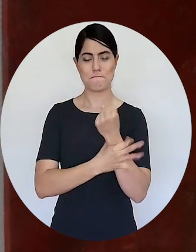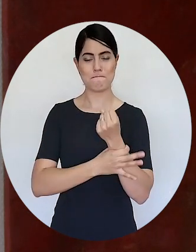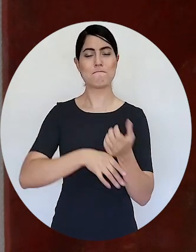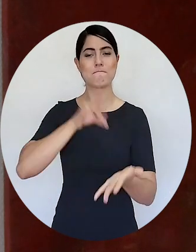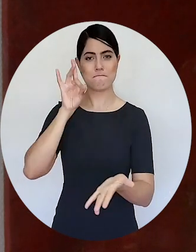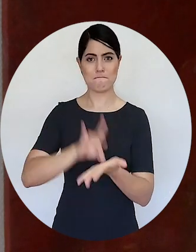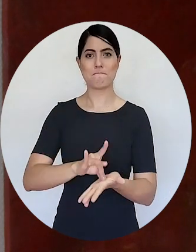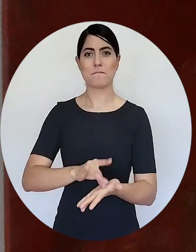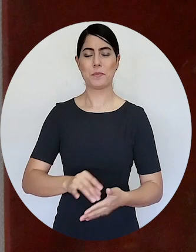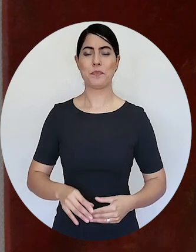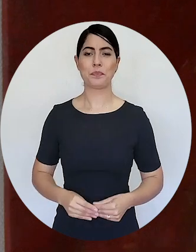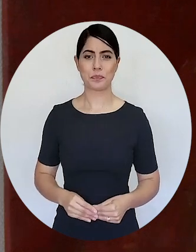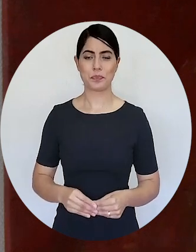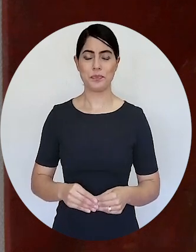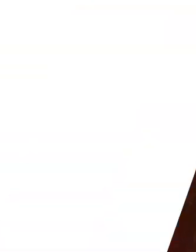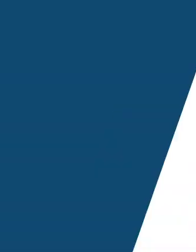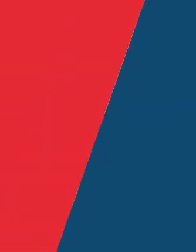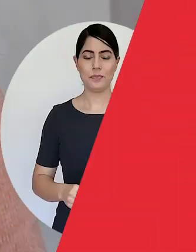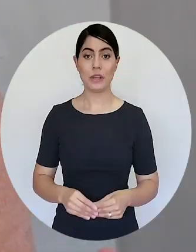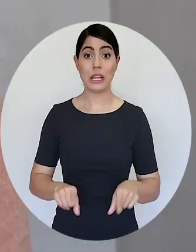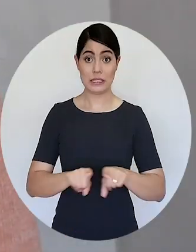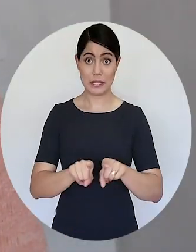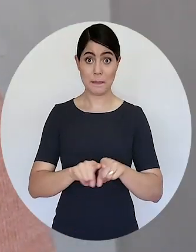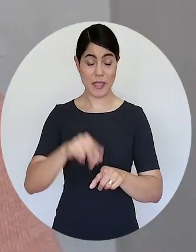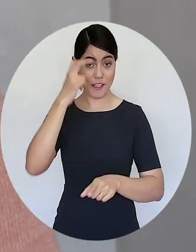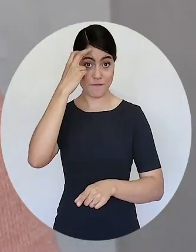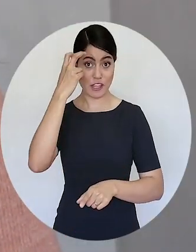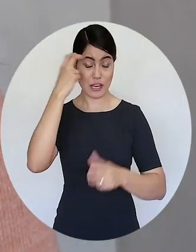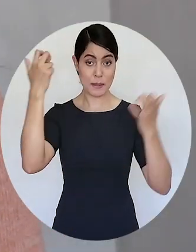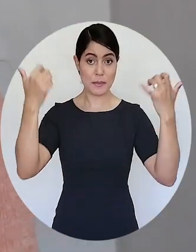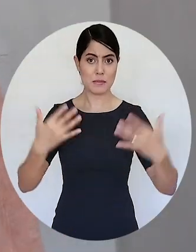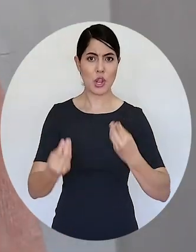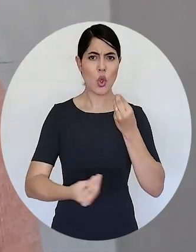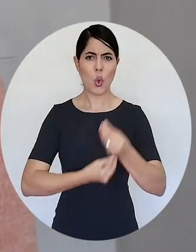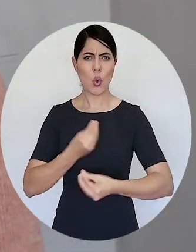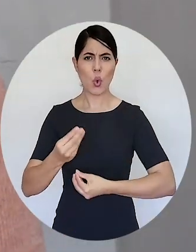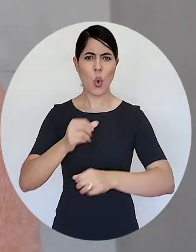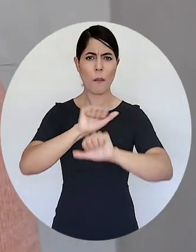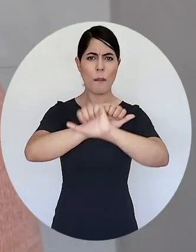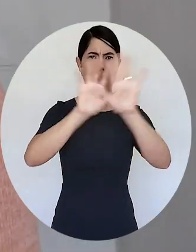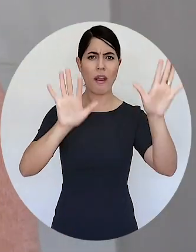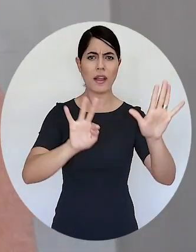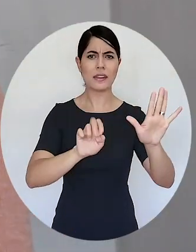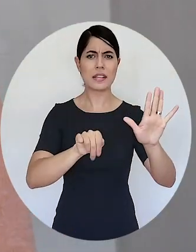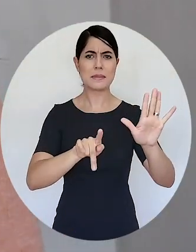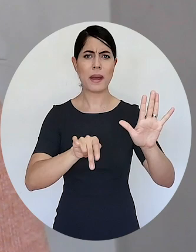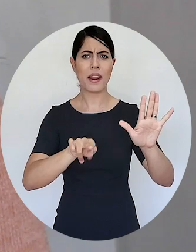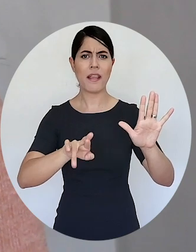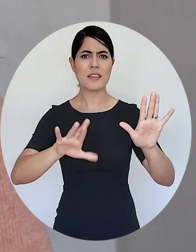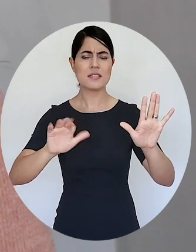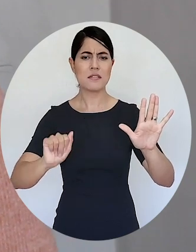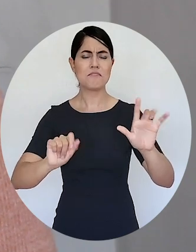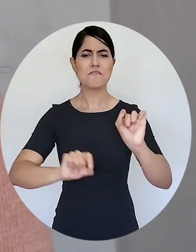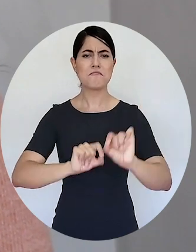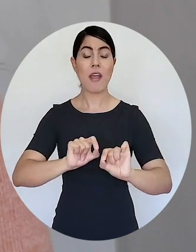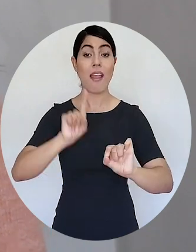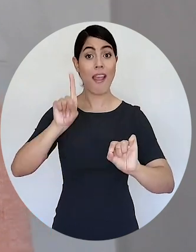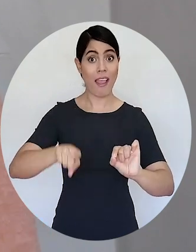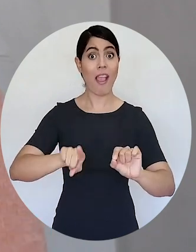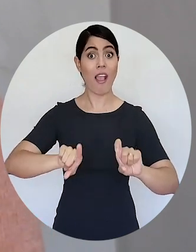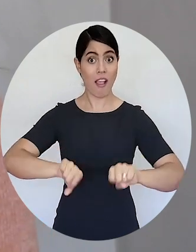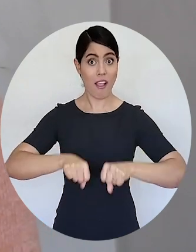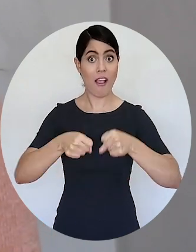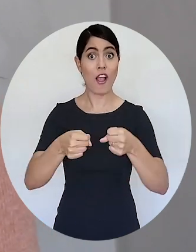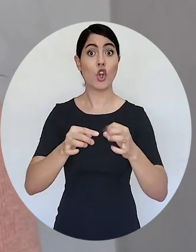no artigo 7º do nosso Estatuto. Felipe Santa Cruz reforça o pilar da transparência na Ordem dos Advogados do